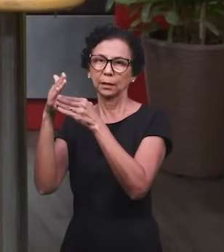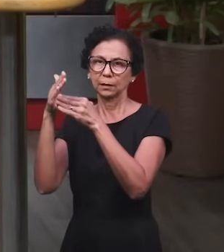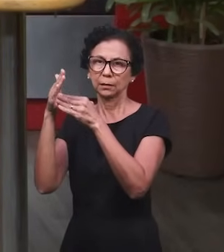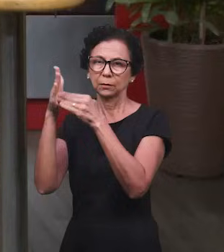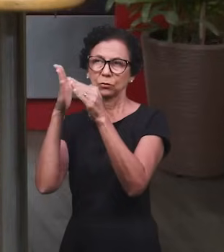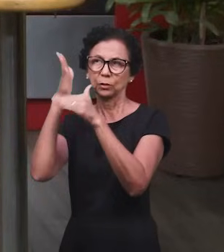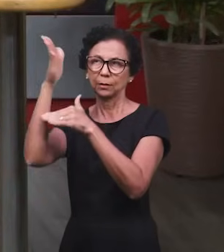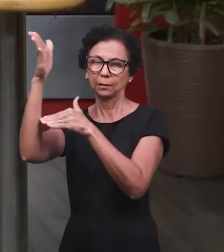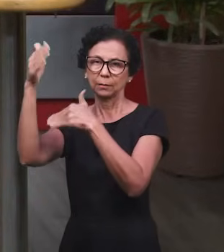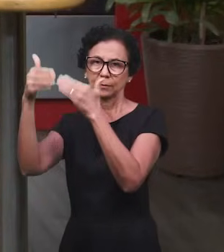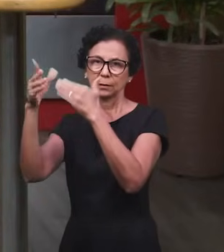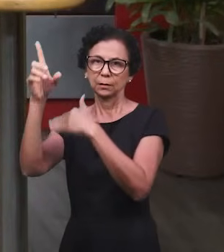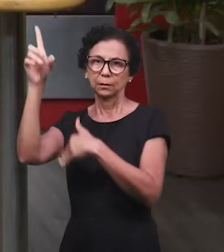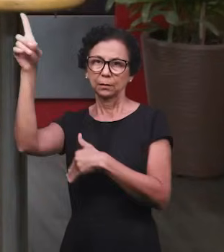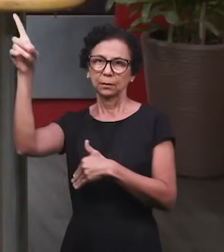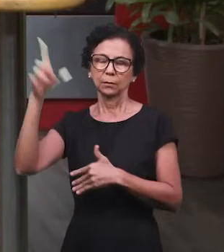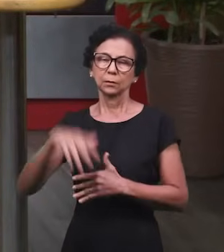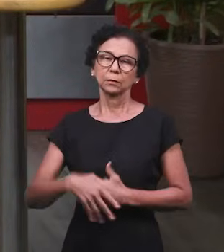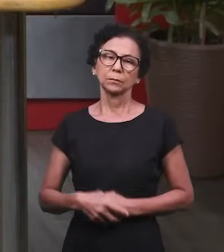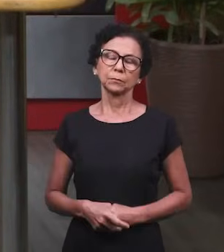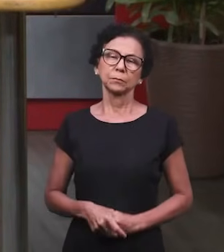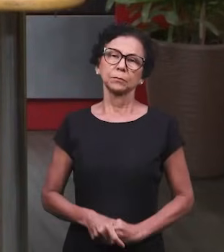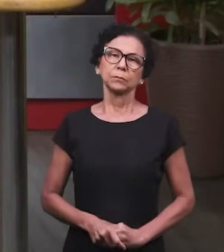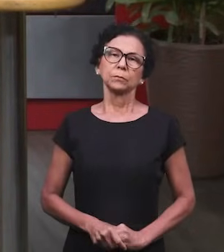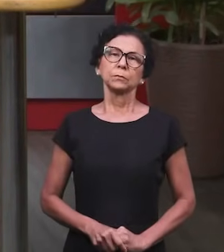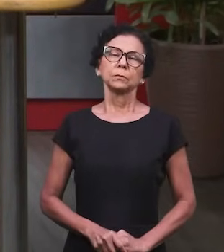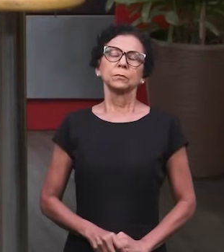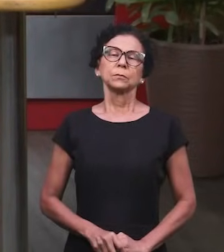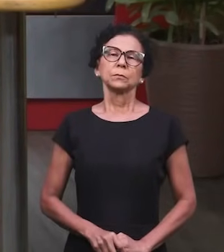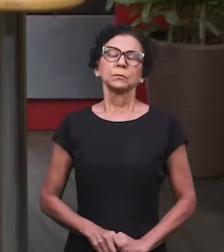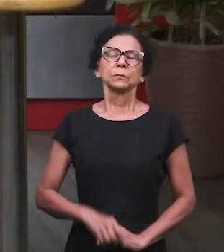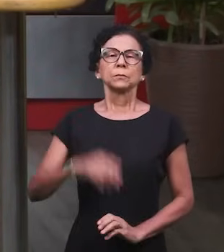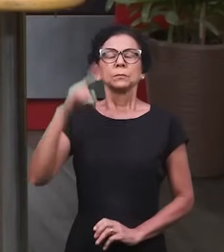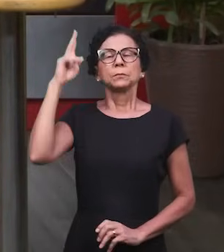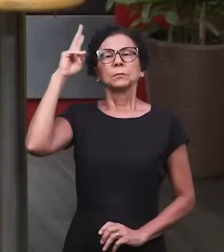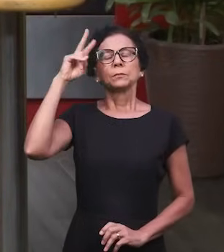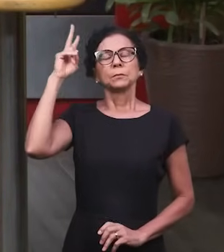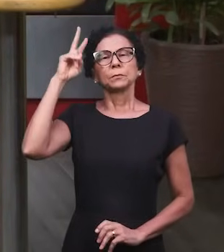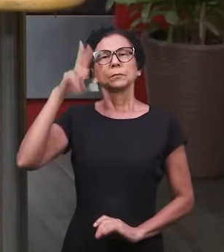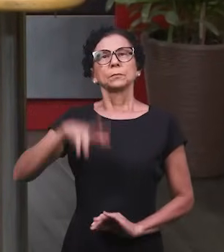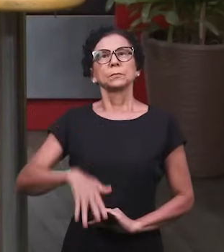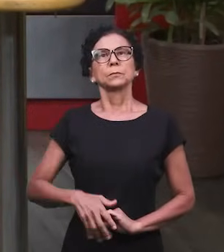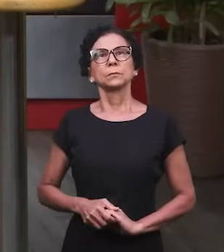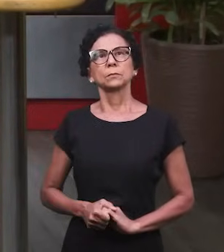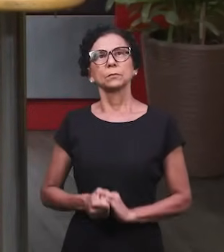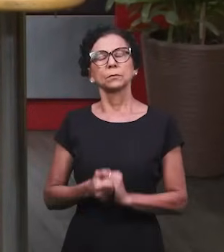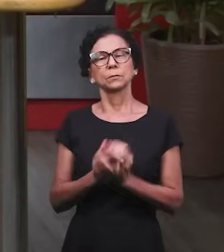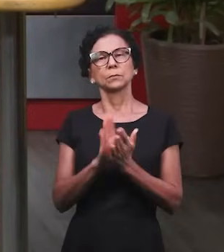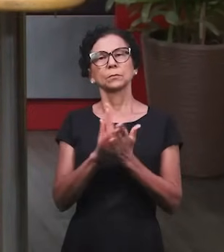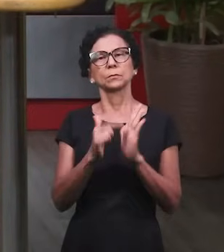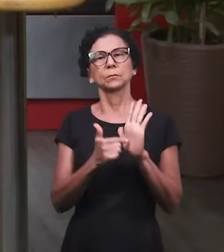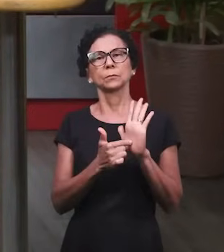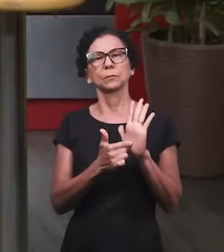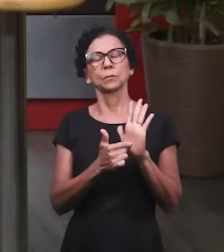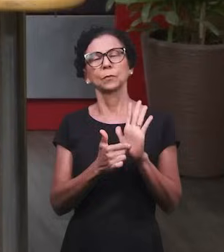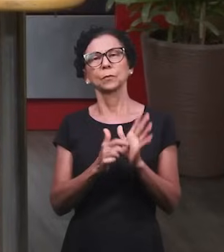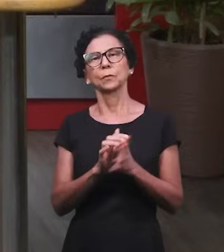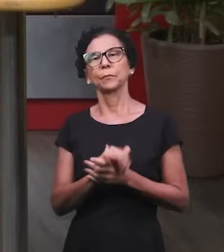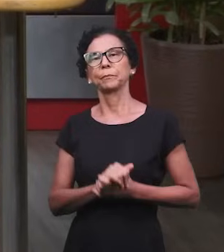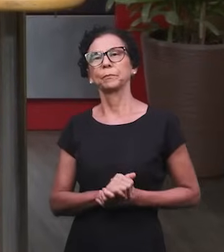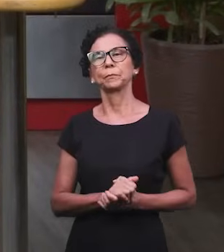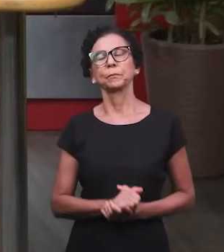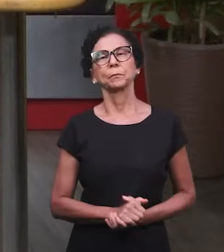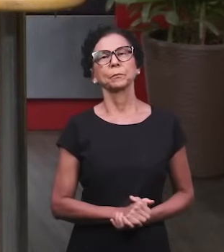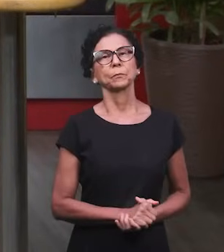nós começamos algum algumas situações que realmente as orações São impedidas agora eu queria lembrar quando a Bíblia fala aí que a mulher a